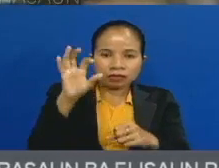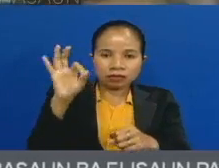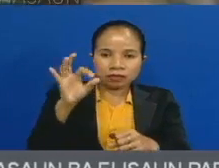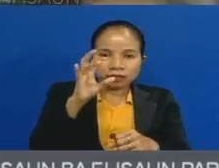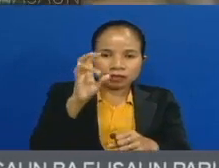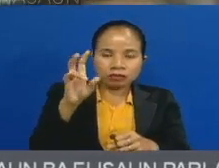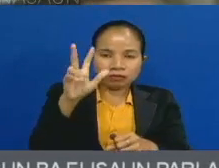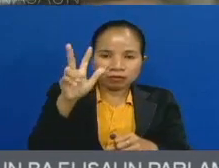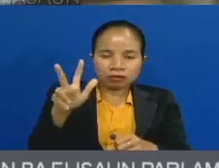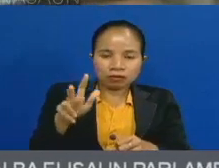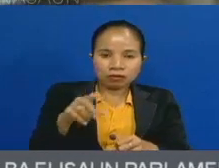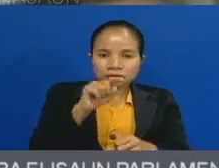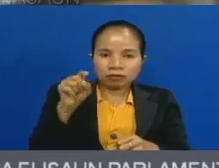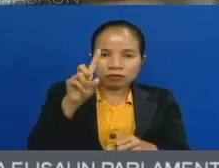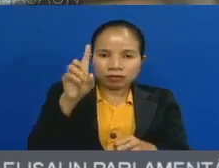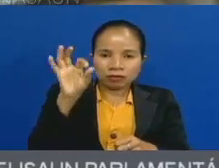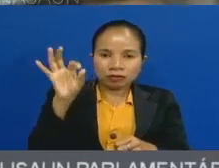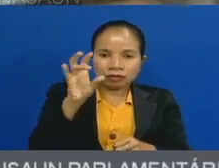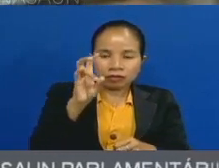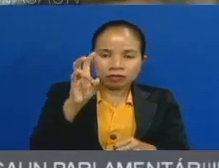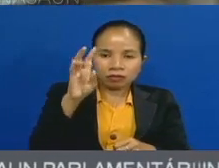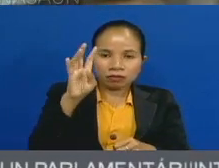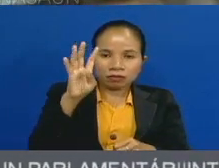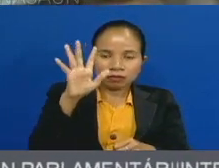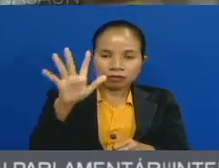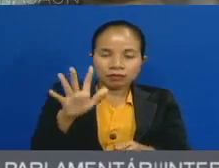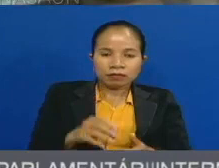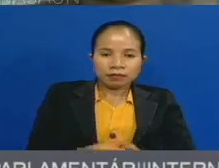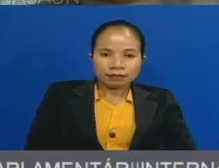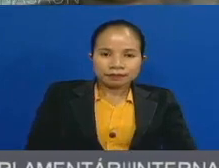nulu resin tol, tu rihung ida tu sia hitu nulu resin lima.